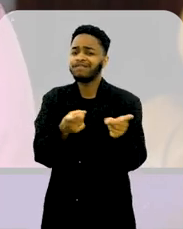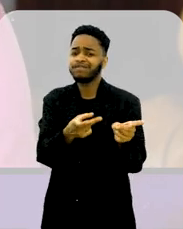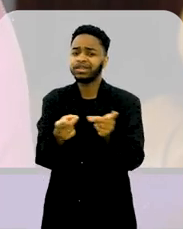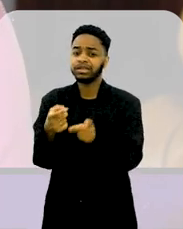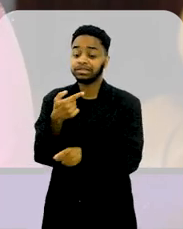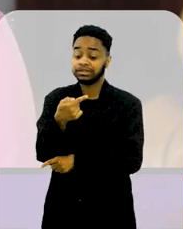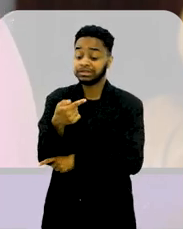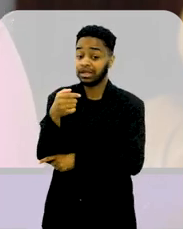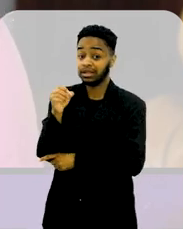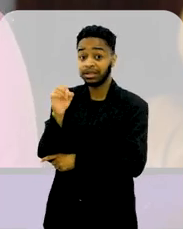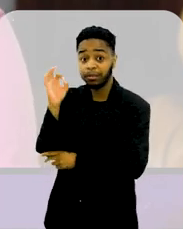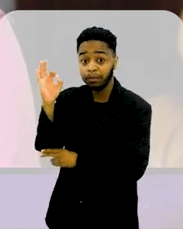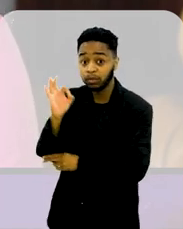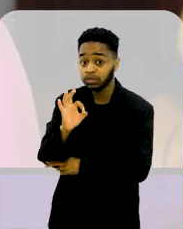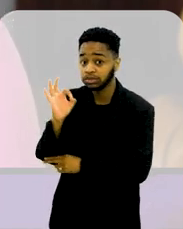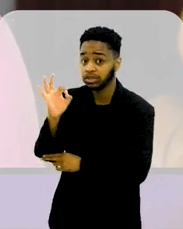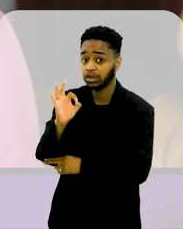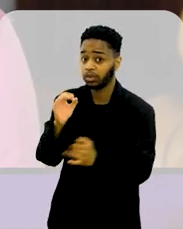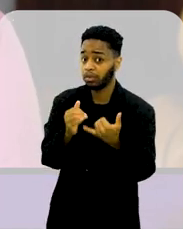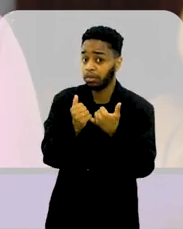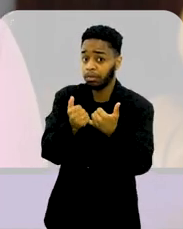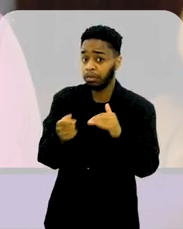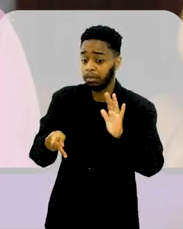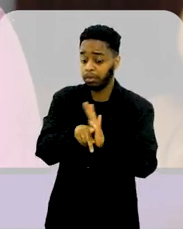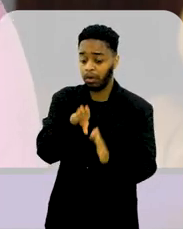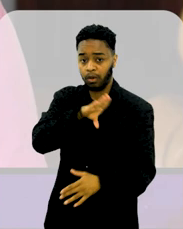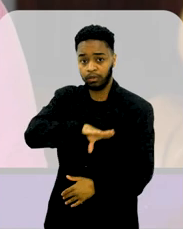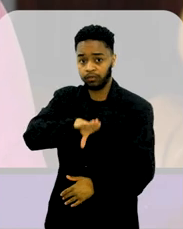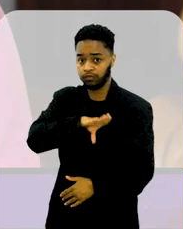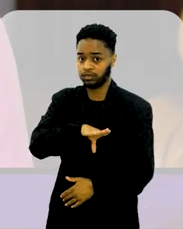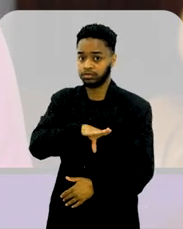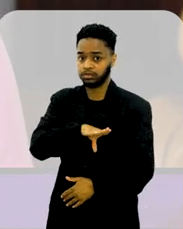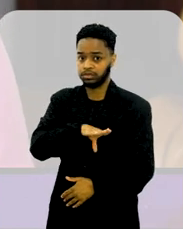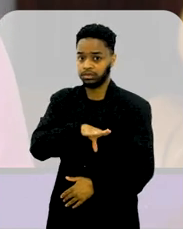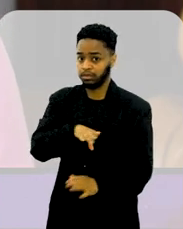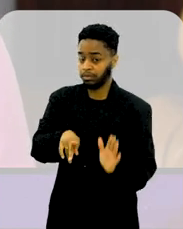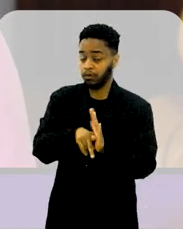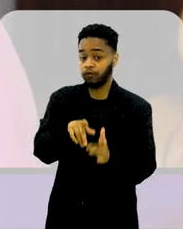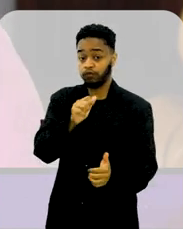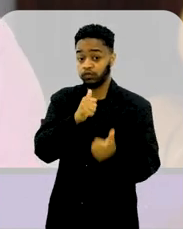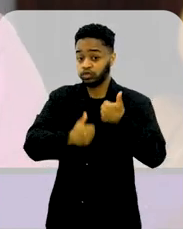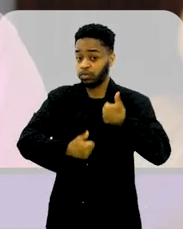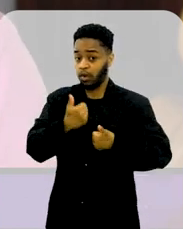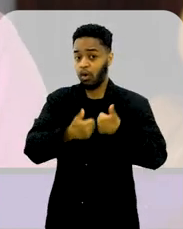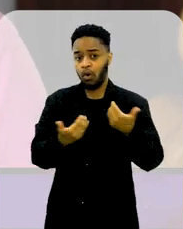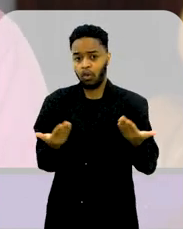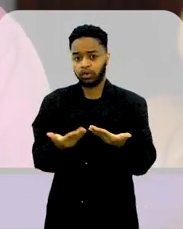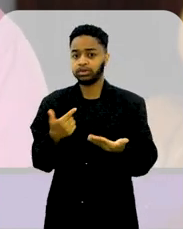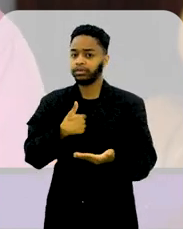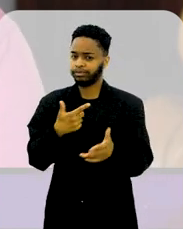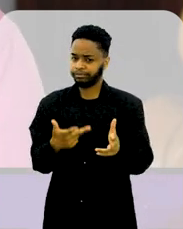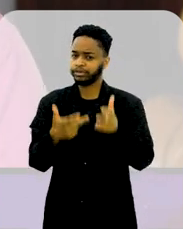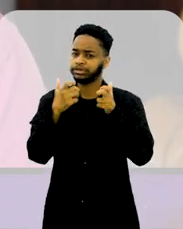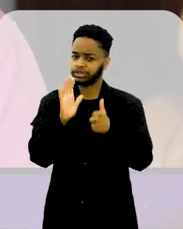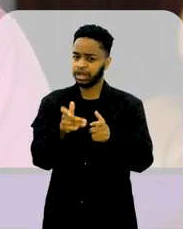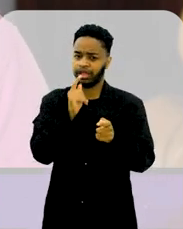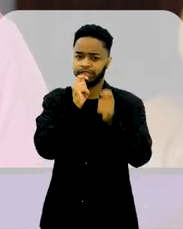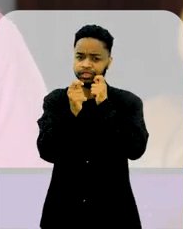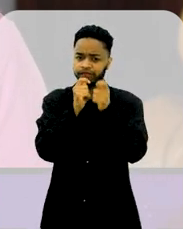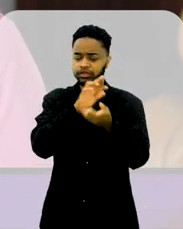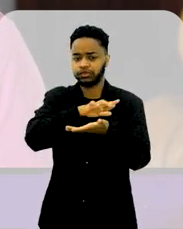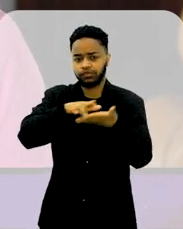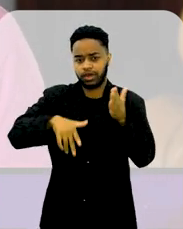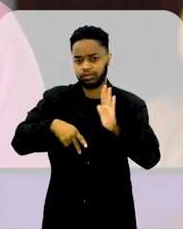vender 70% do patrimônio do clube do futebol hoje eu já vi n